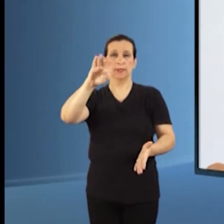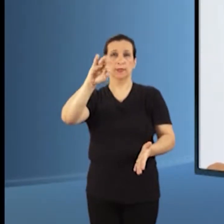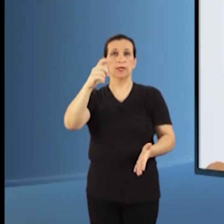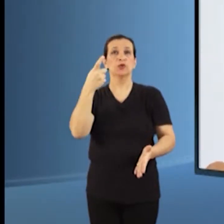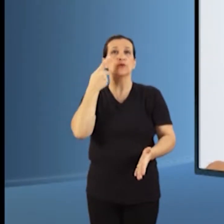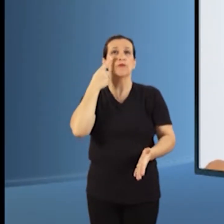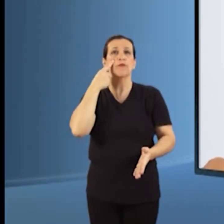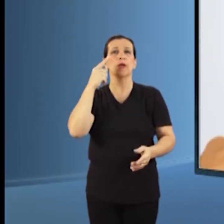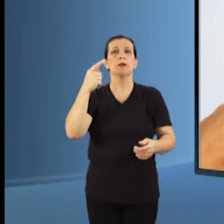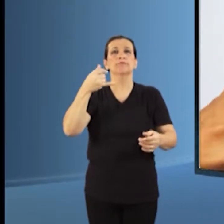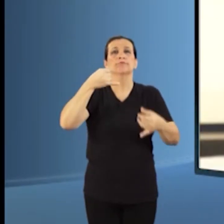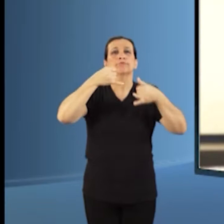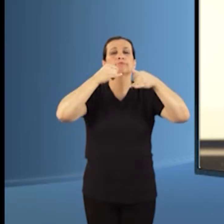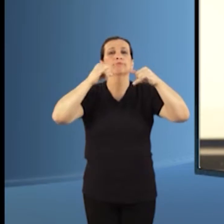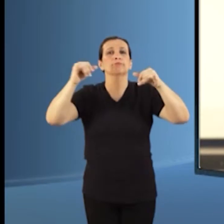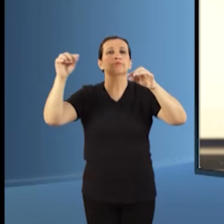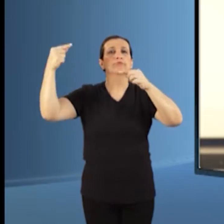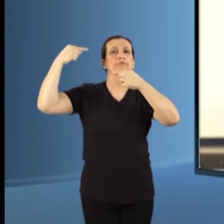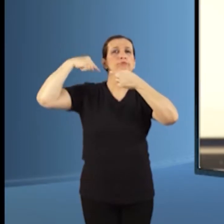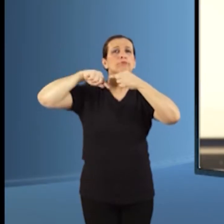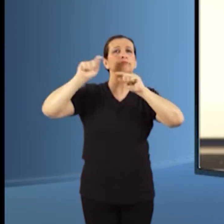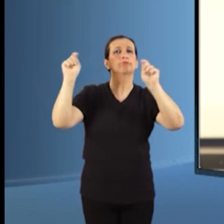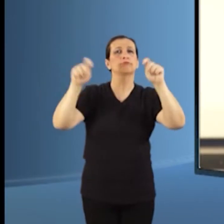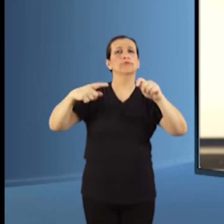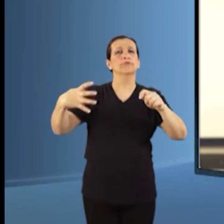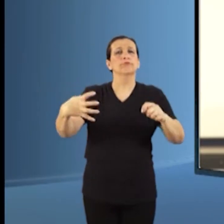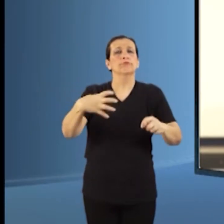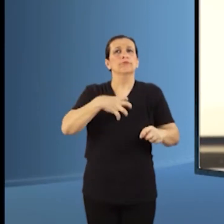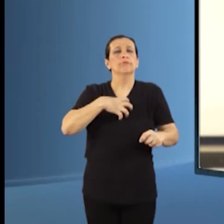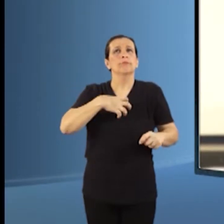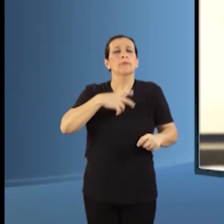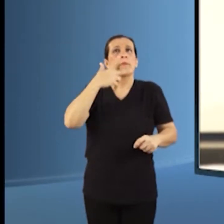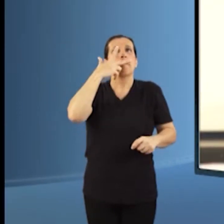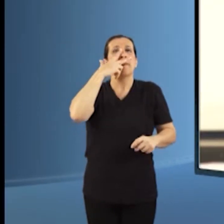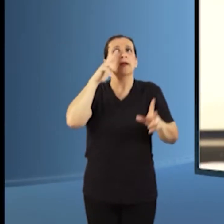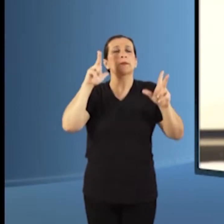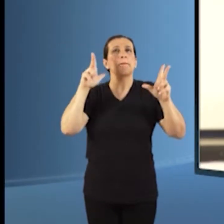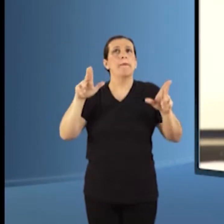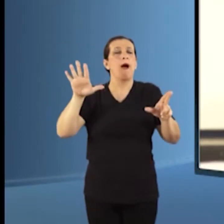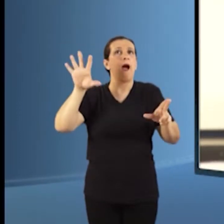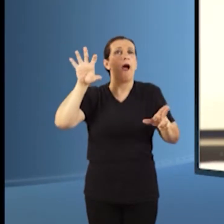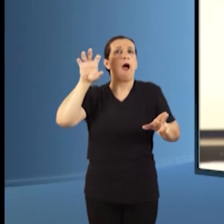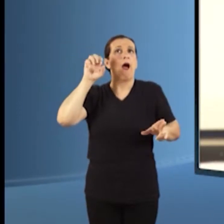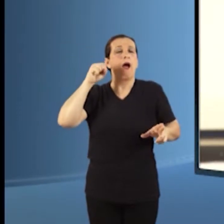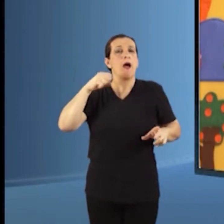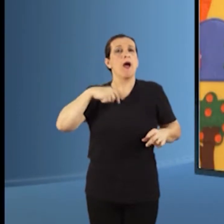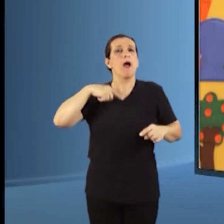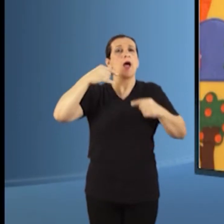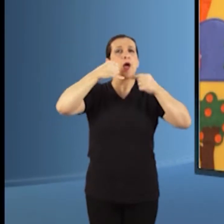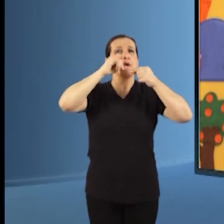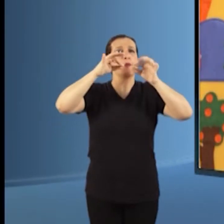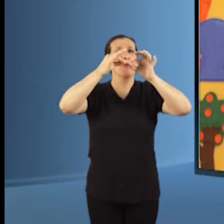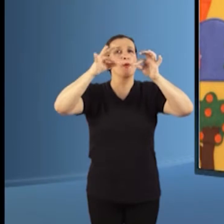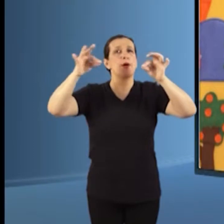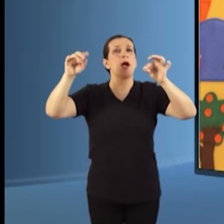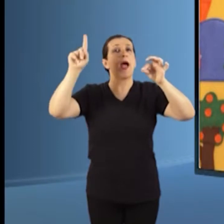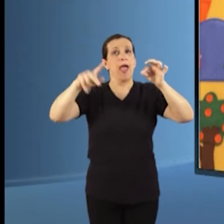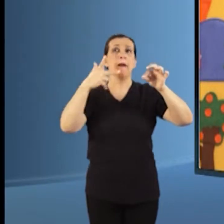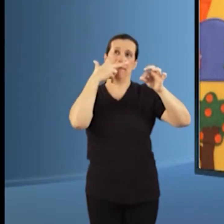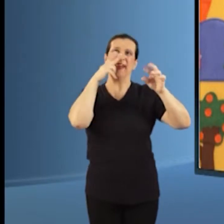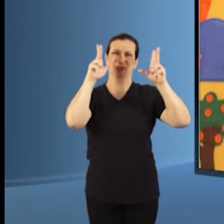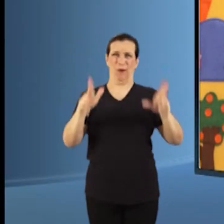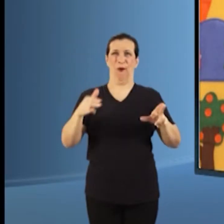corrente necessários para que ele tenha uma sensação audível. Então, essa corrente é efetivamente uma